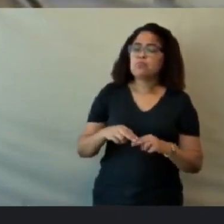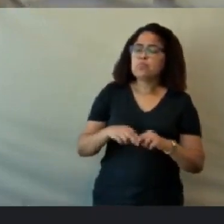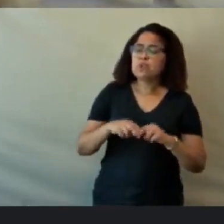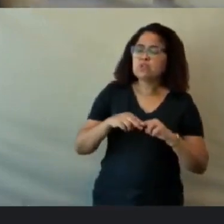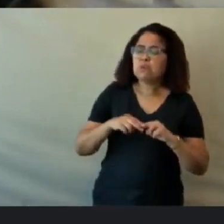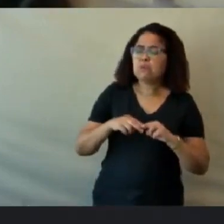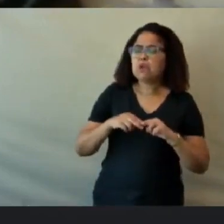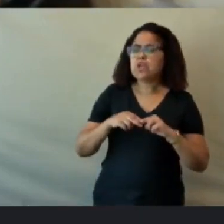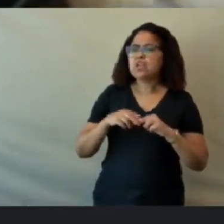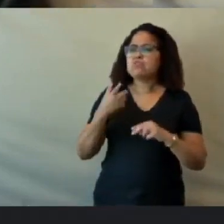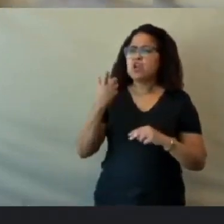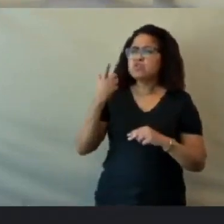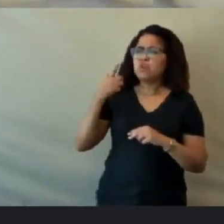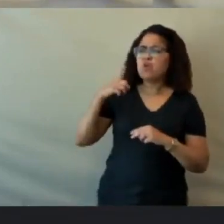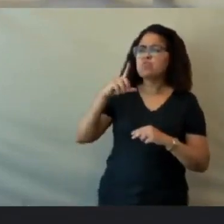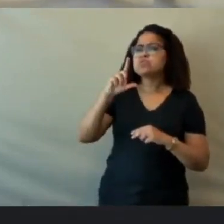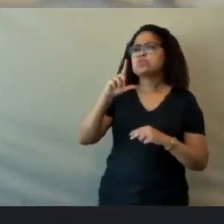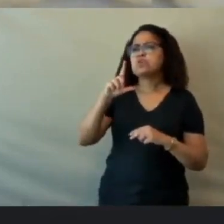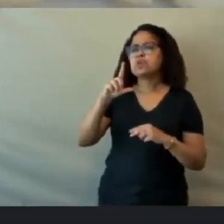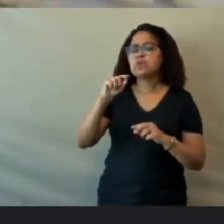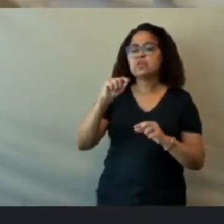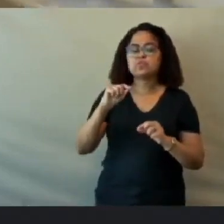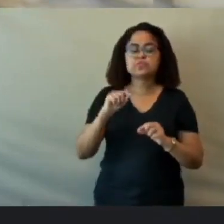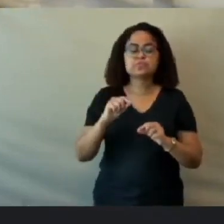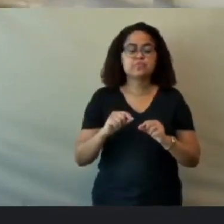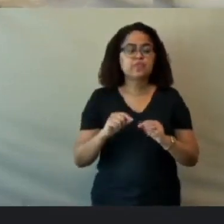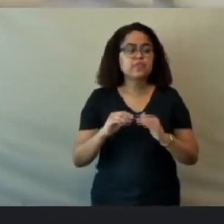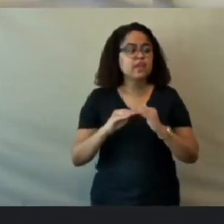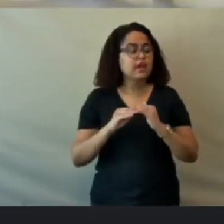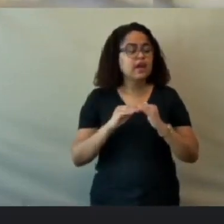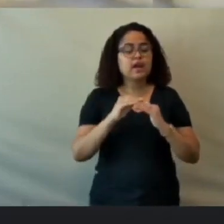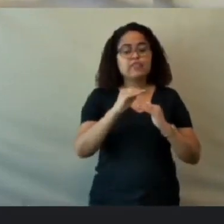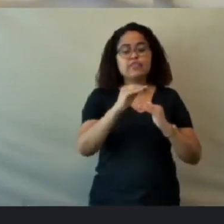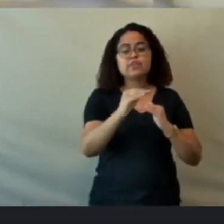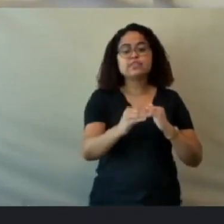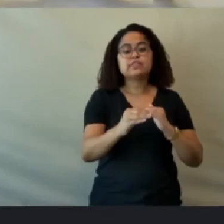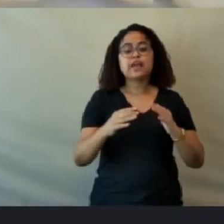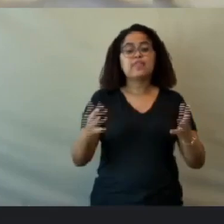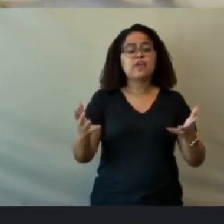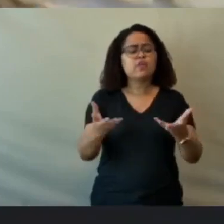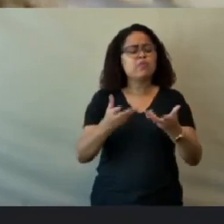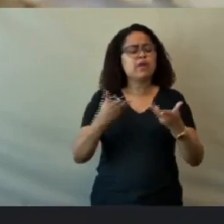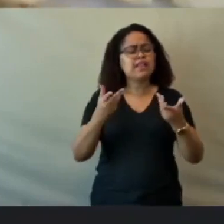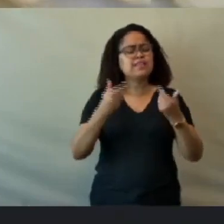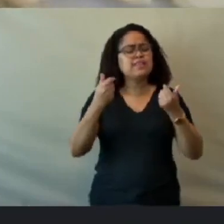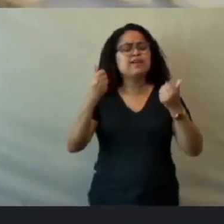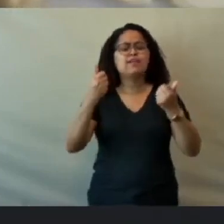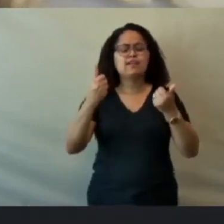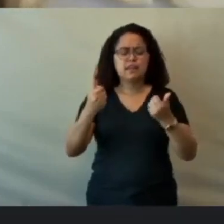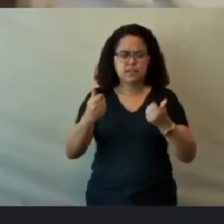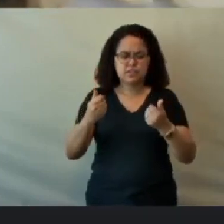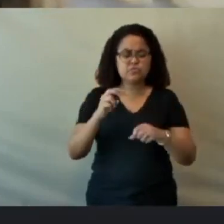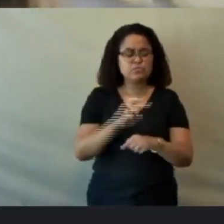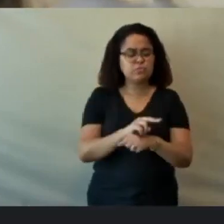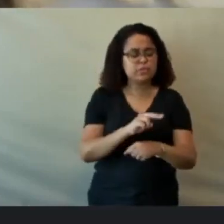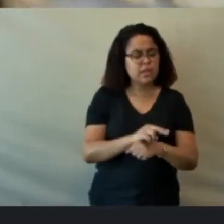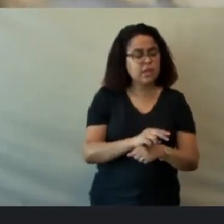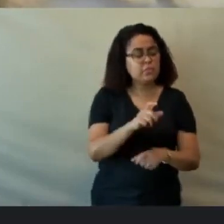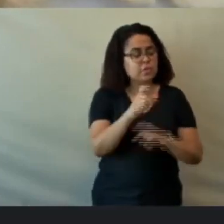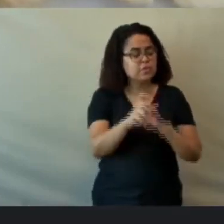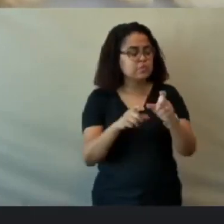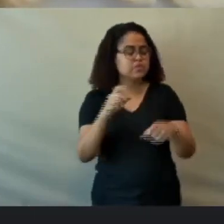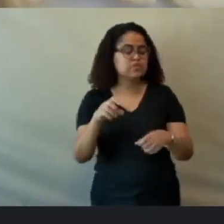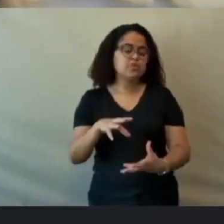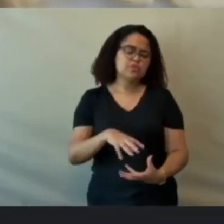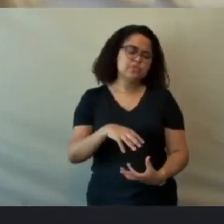estar avançando realmente na qualidade do cuidado para as pessoas idosas e dizer também um